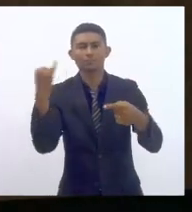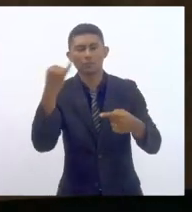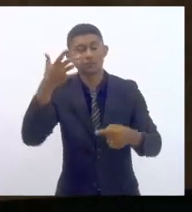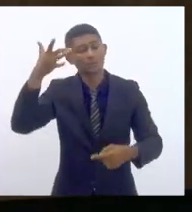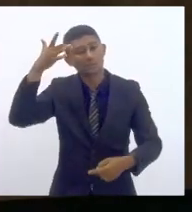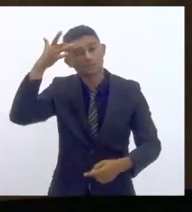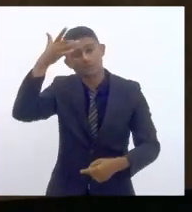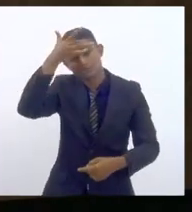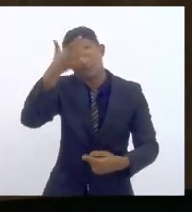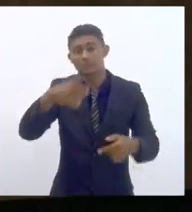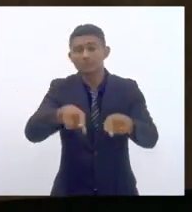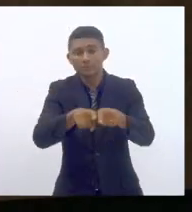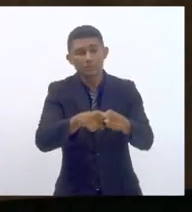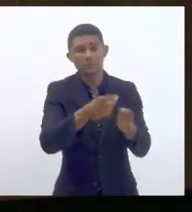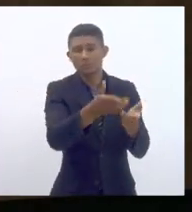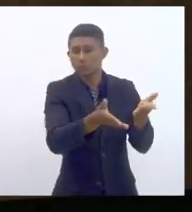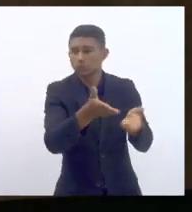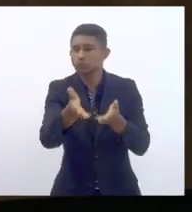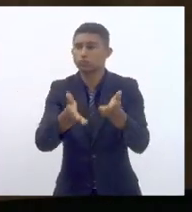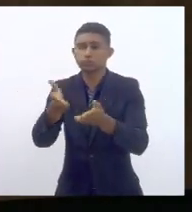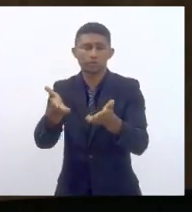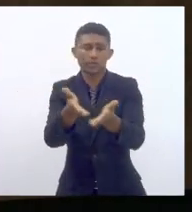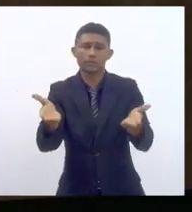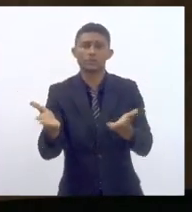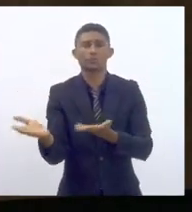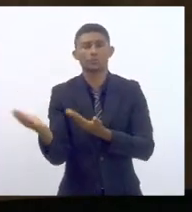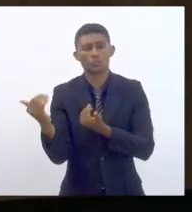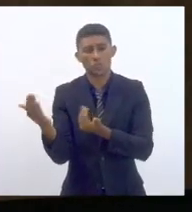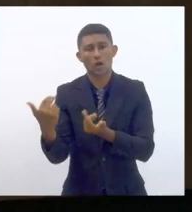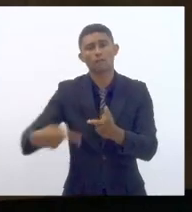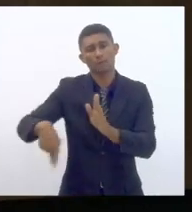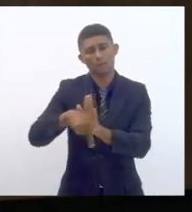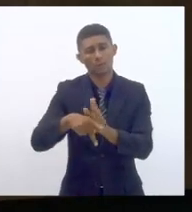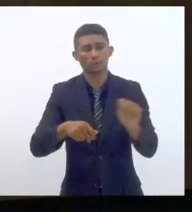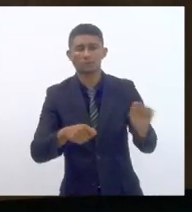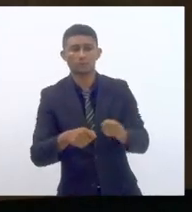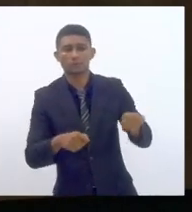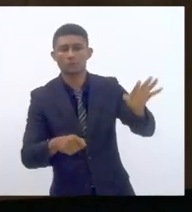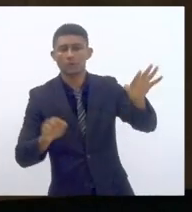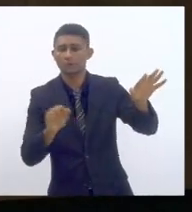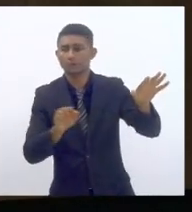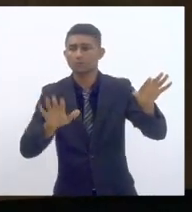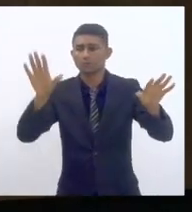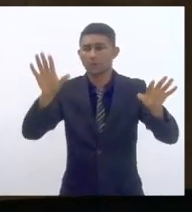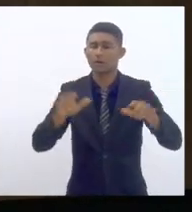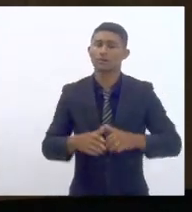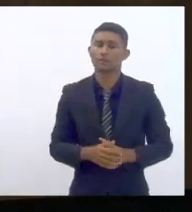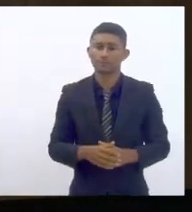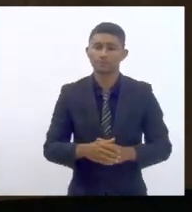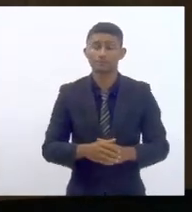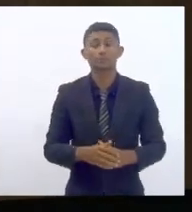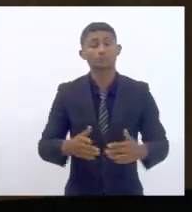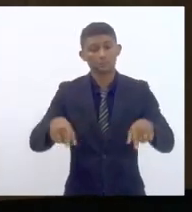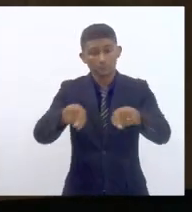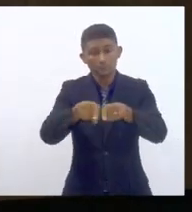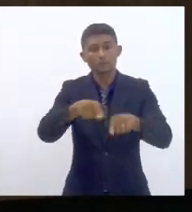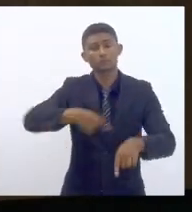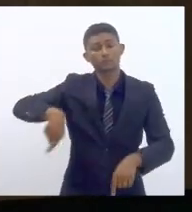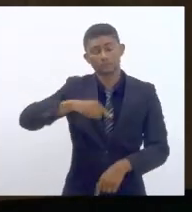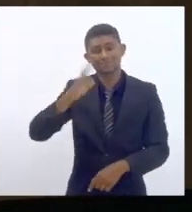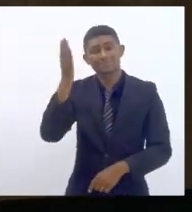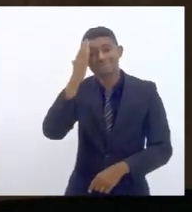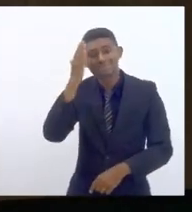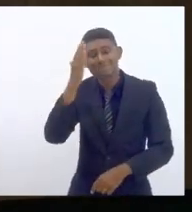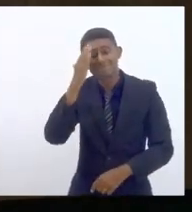mental e ao acolhimento desses jovens de favela, em especial quando a gente está entendendo também que o nível